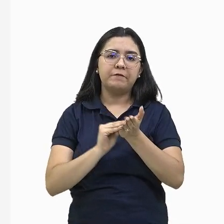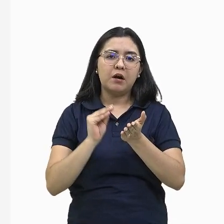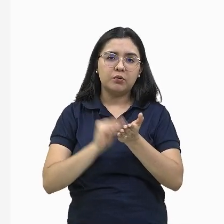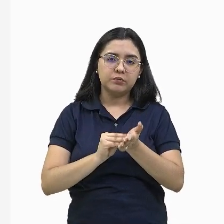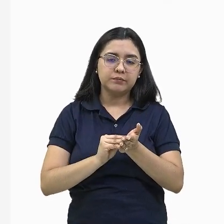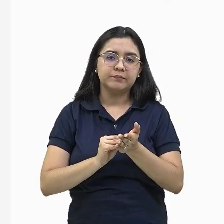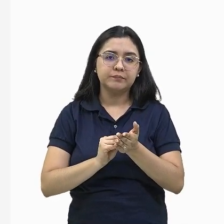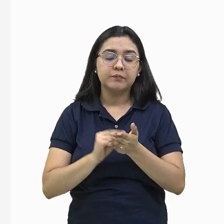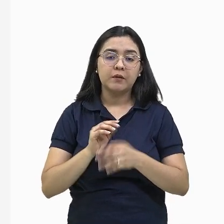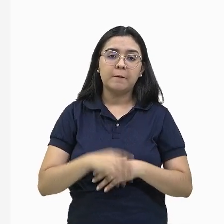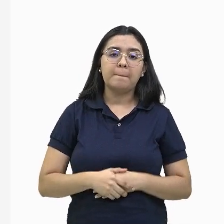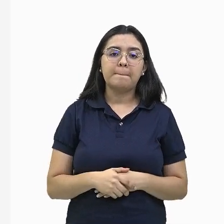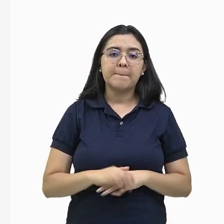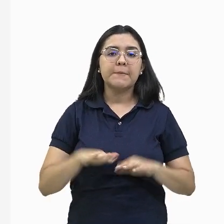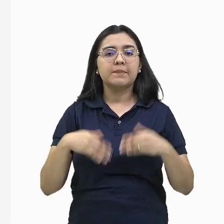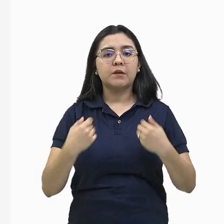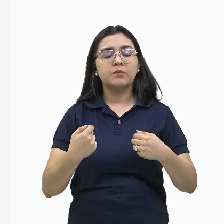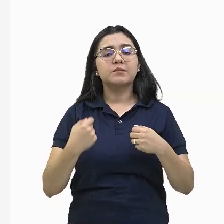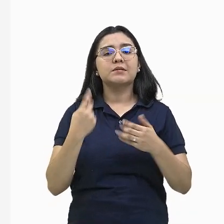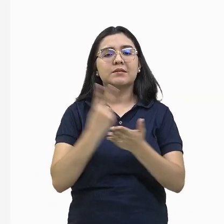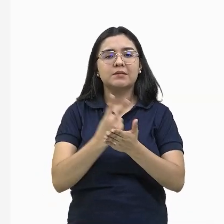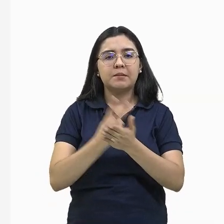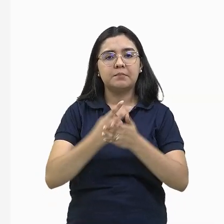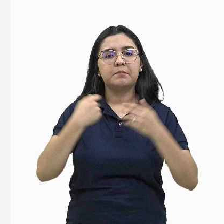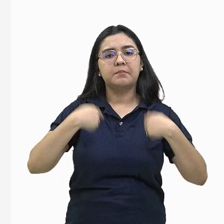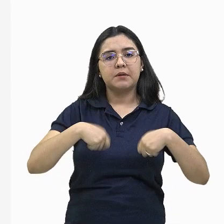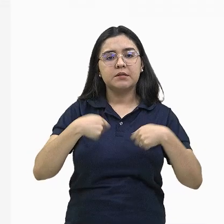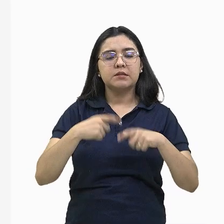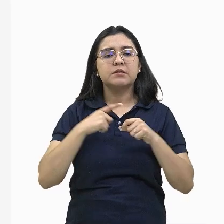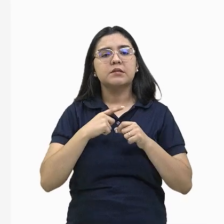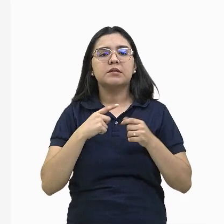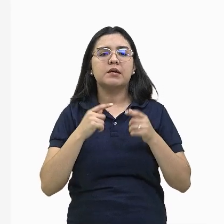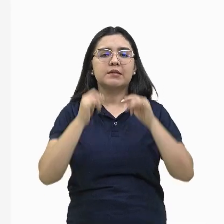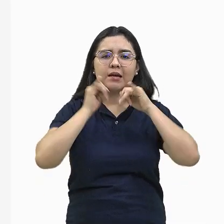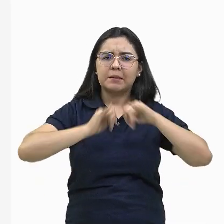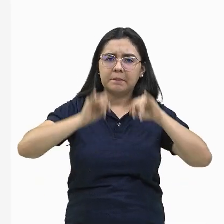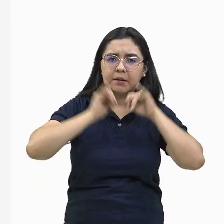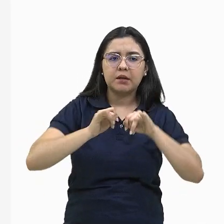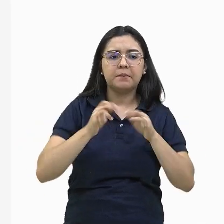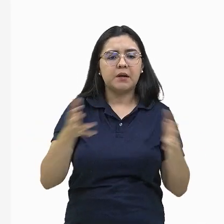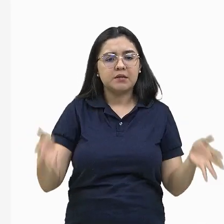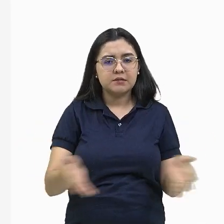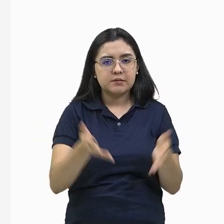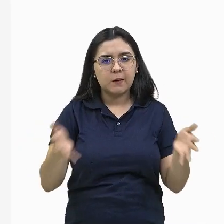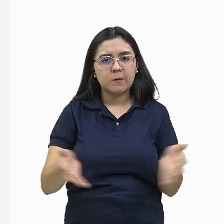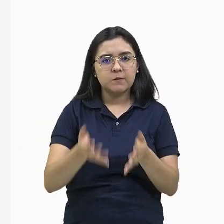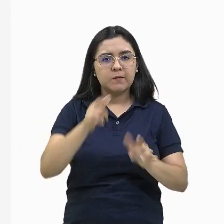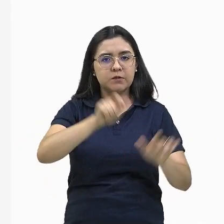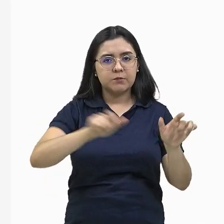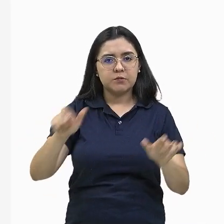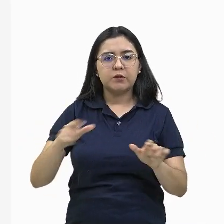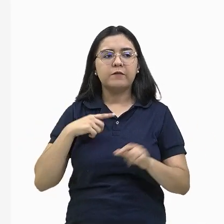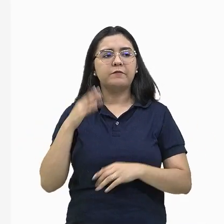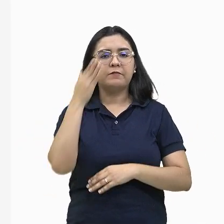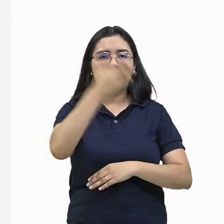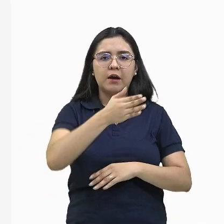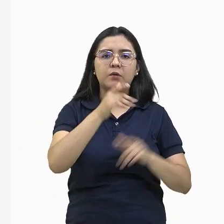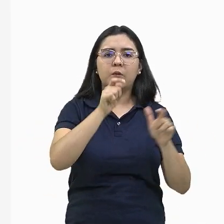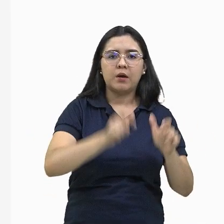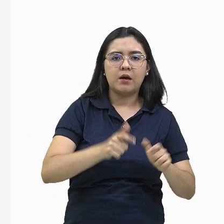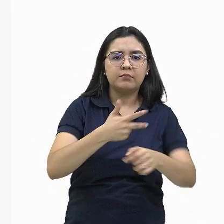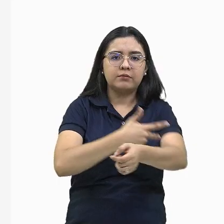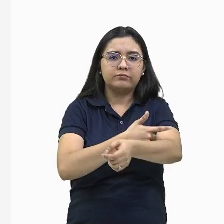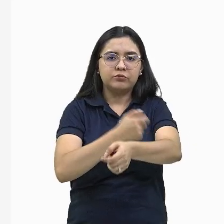preciso a campanha, um incentivo para que as pessoas doem sangue, ok?